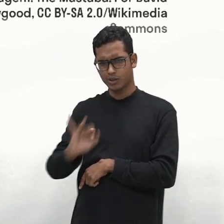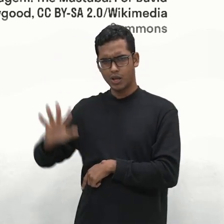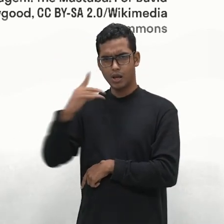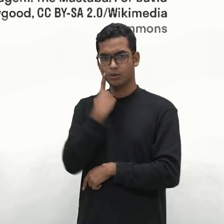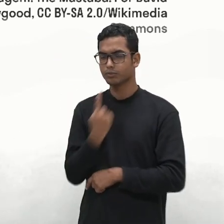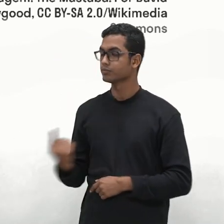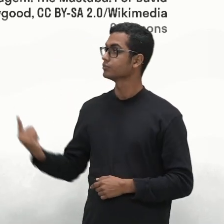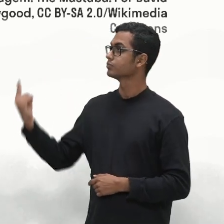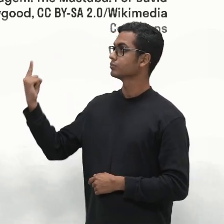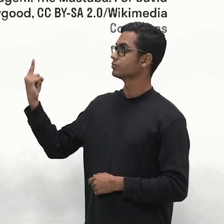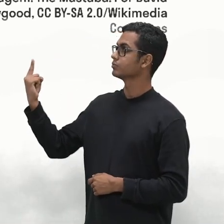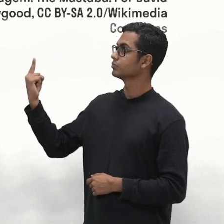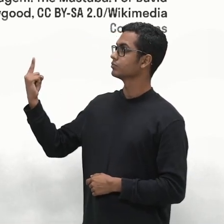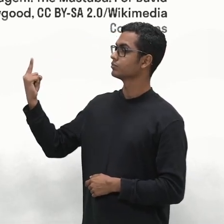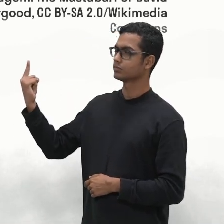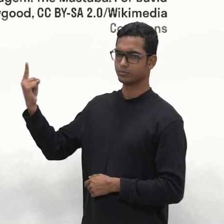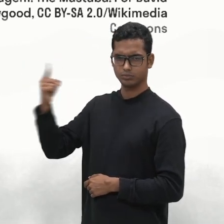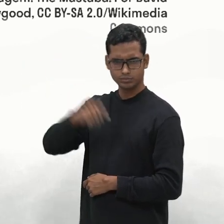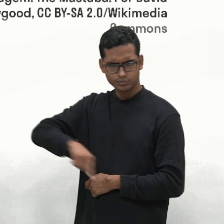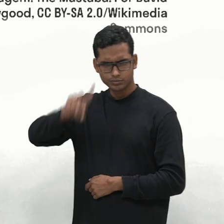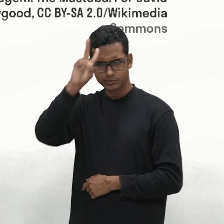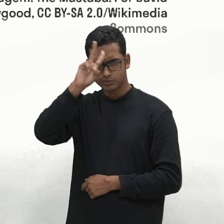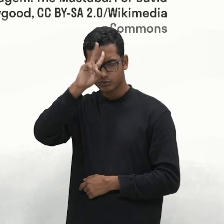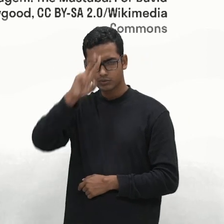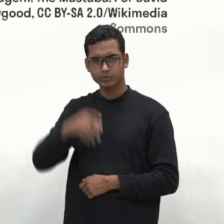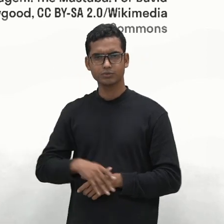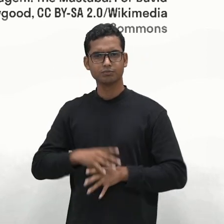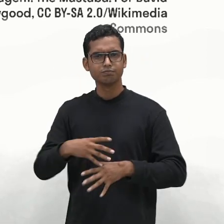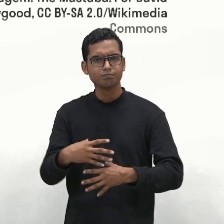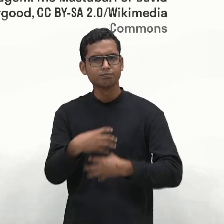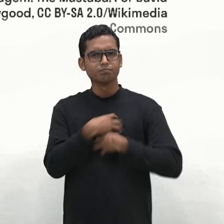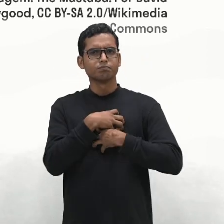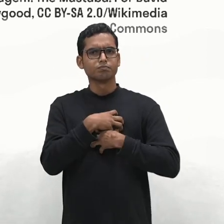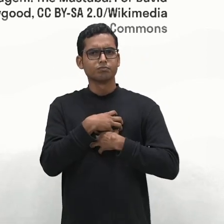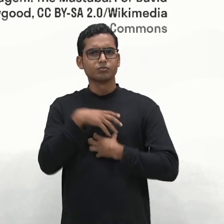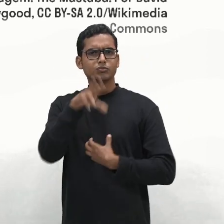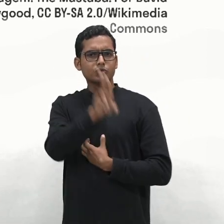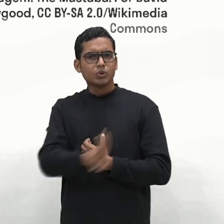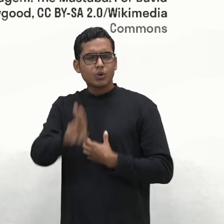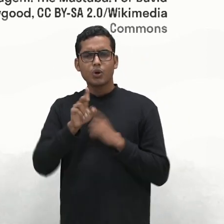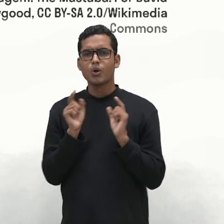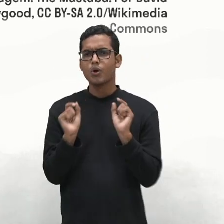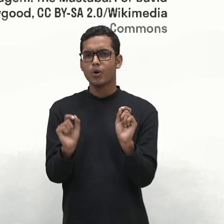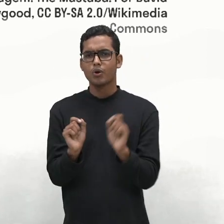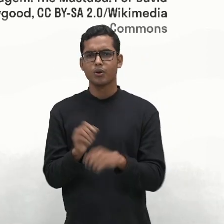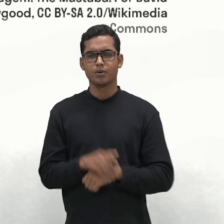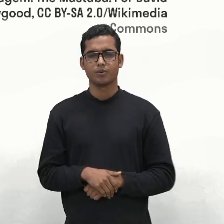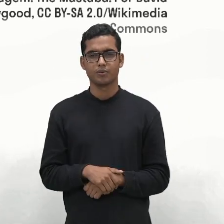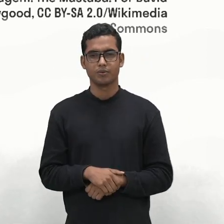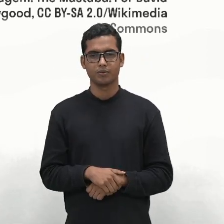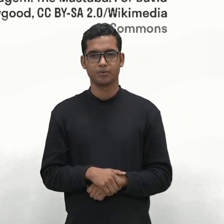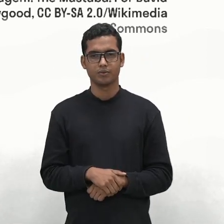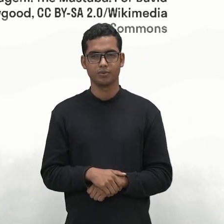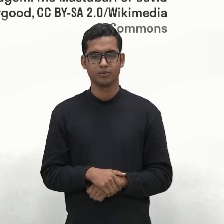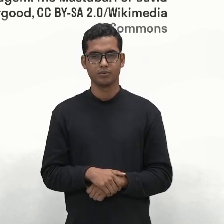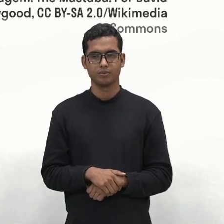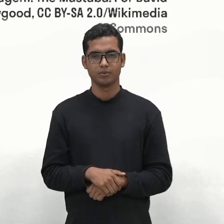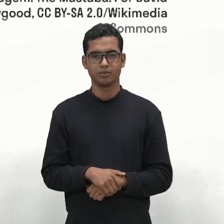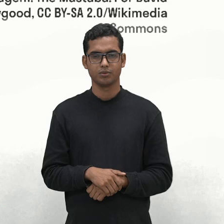aqui? Que lembra, ele se inspirou utilizando o